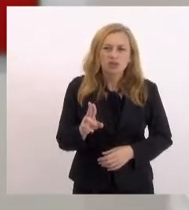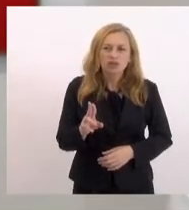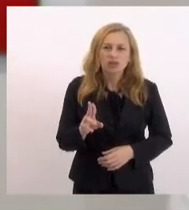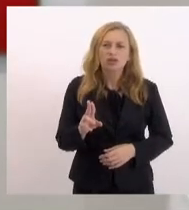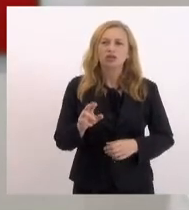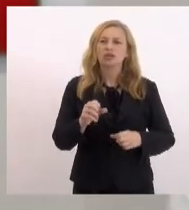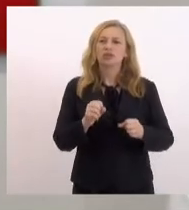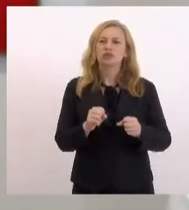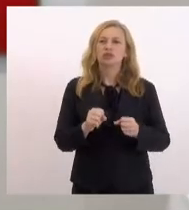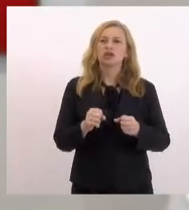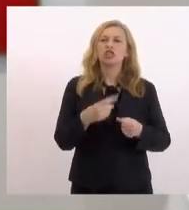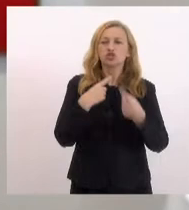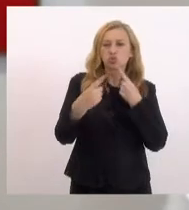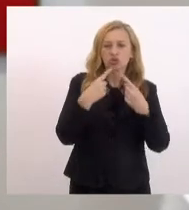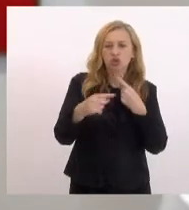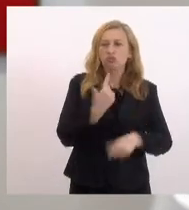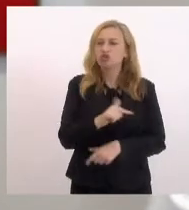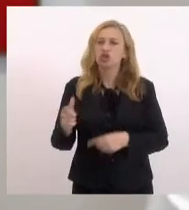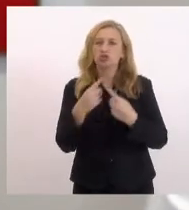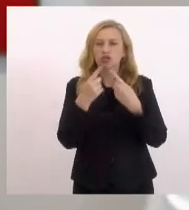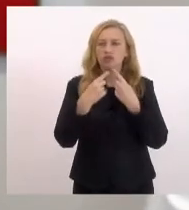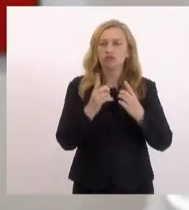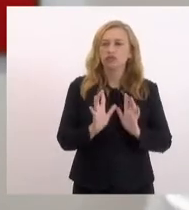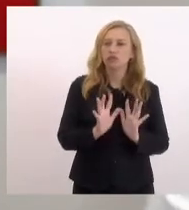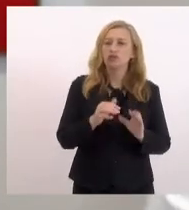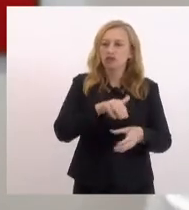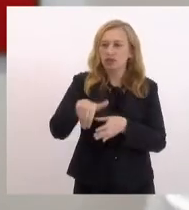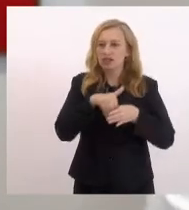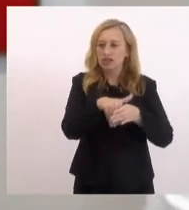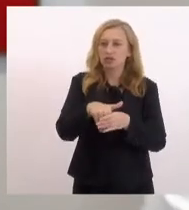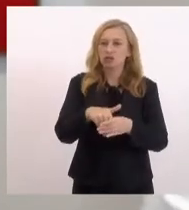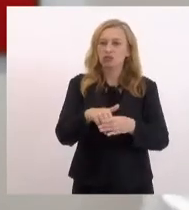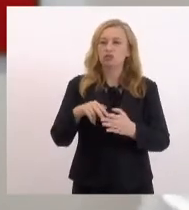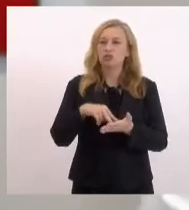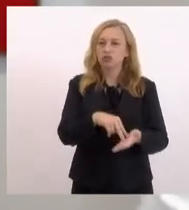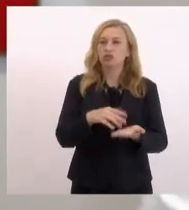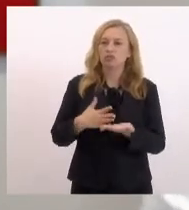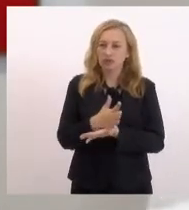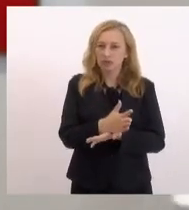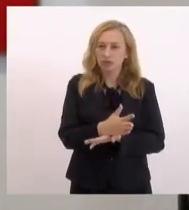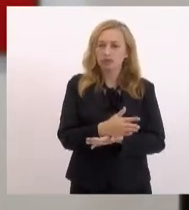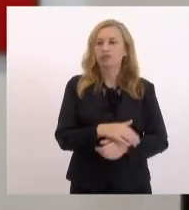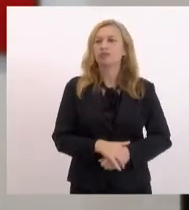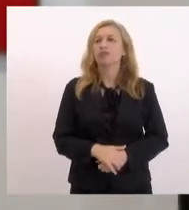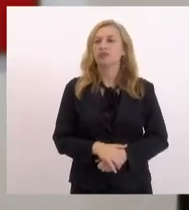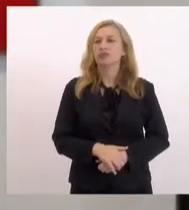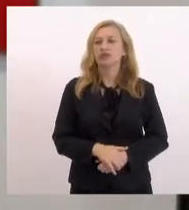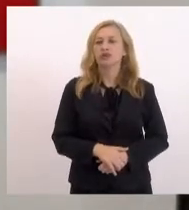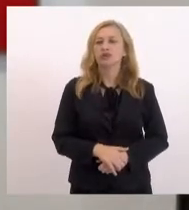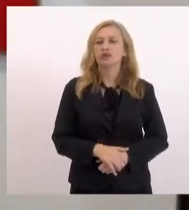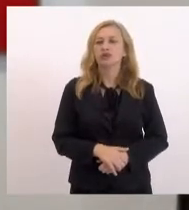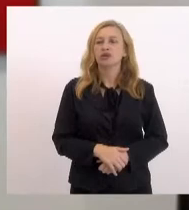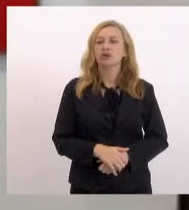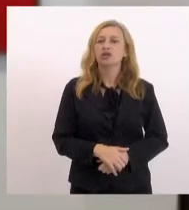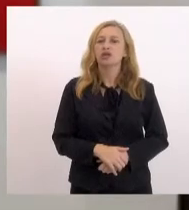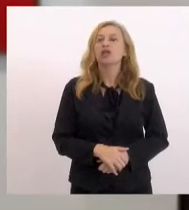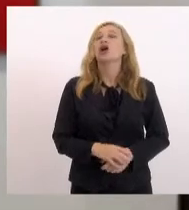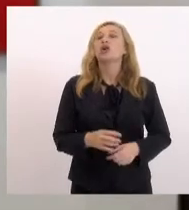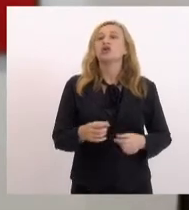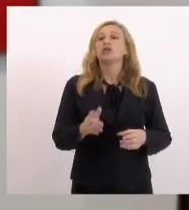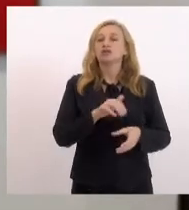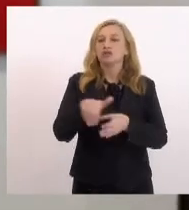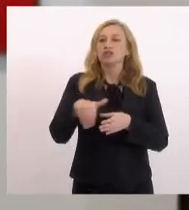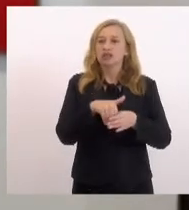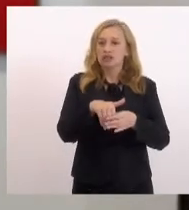Em discussão. Na vez que queira discutir, encerrada a discussão, em votação, os senhores que aprovam permaneçam como estão aprovados, vai ao autógrafo. Em